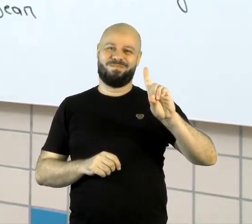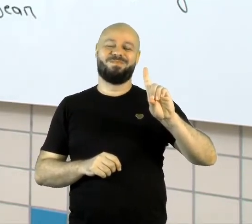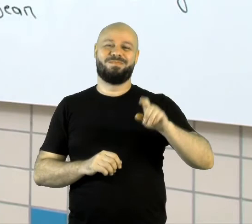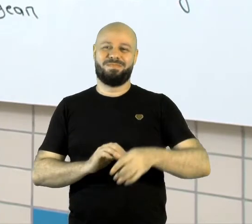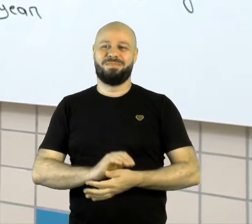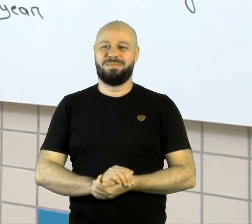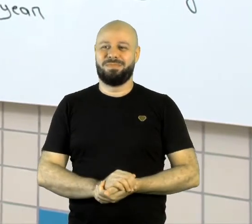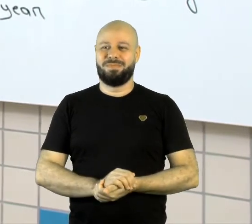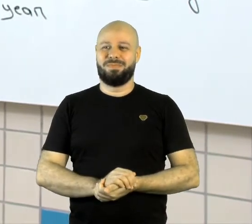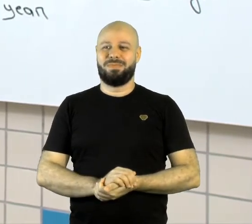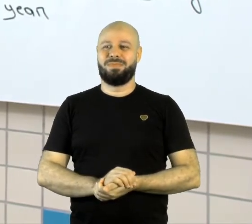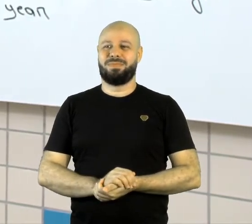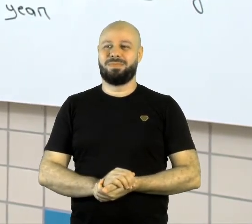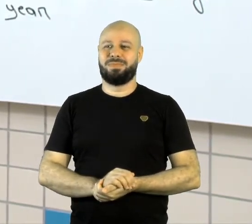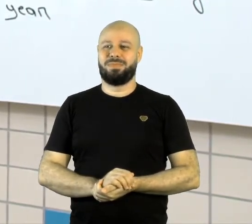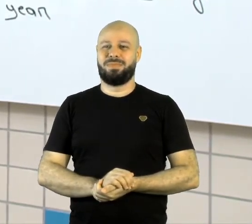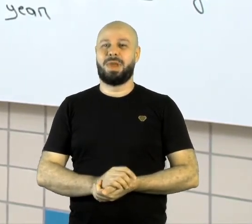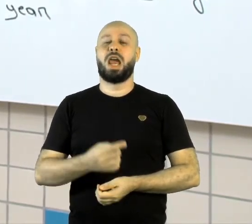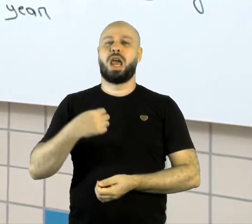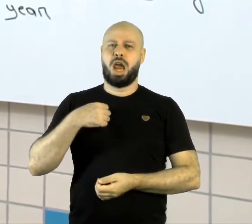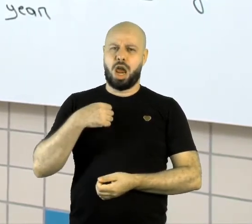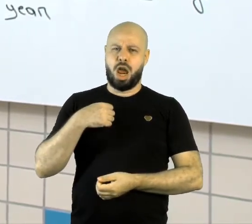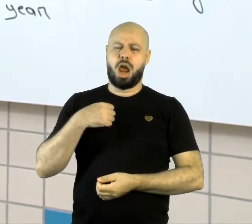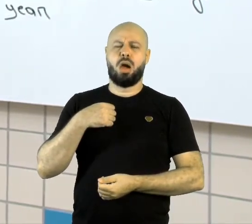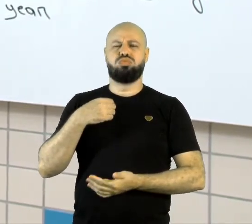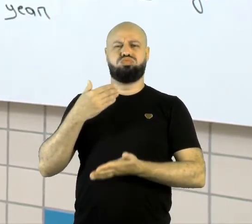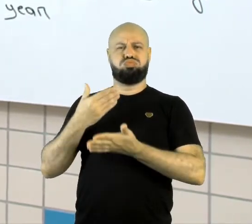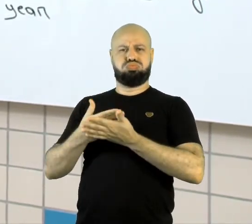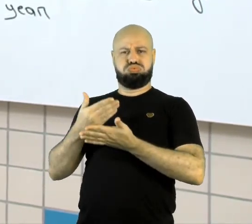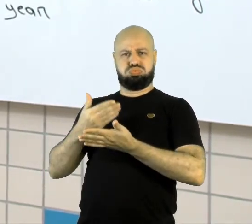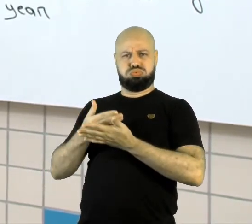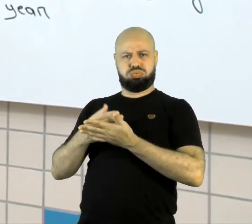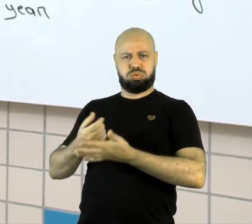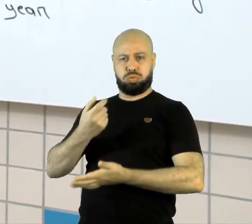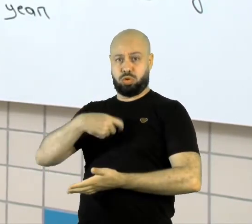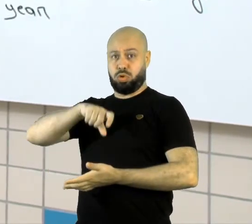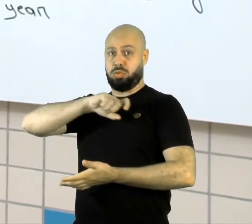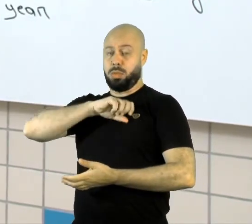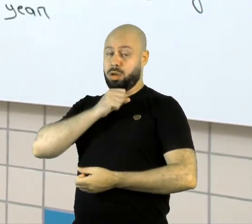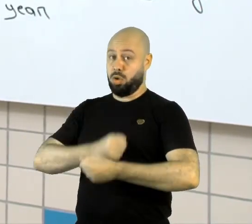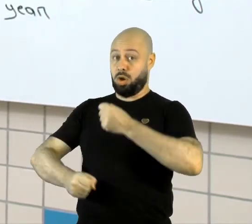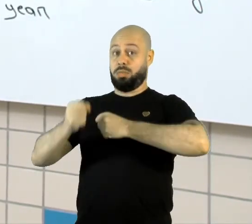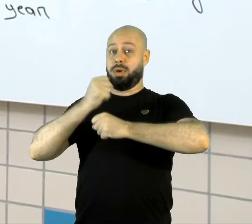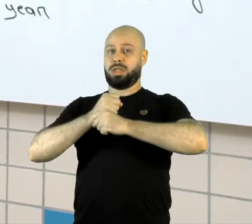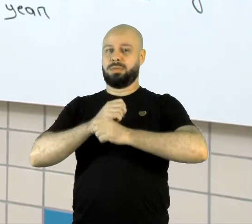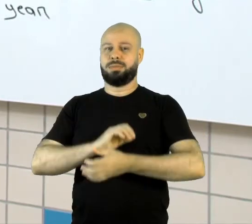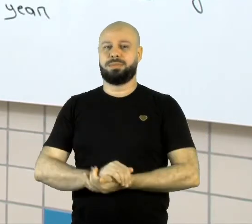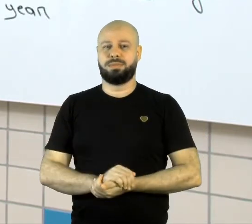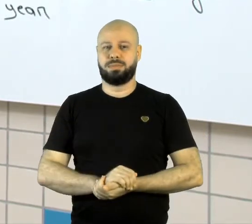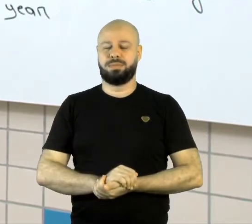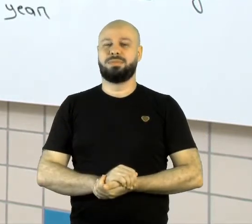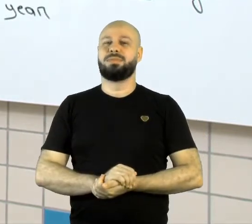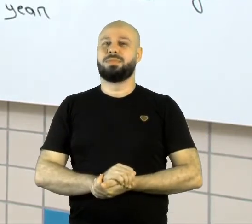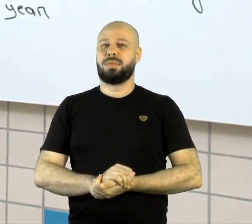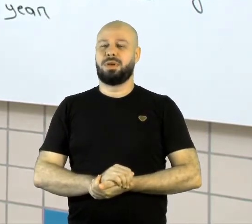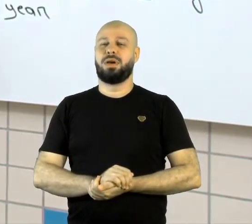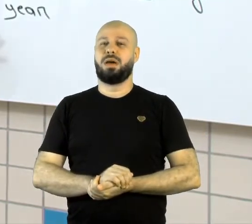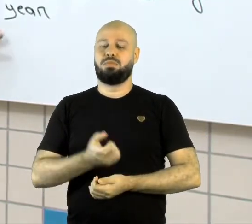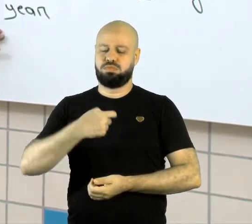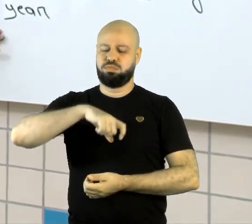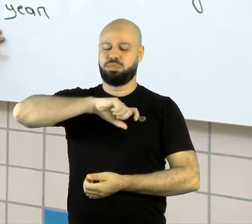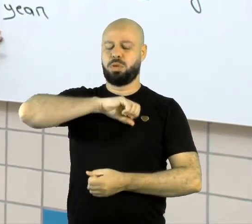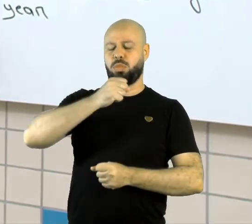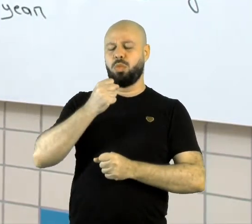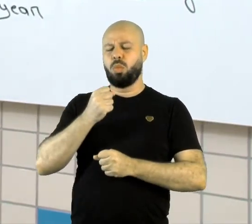studied Spanish last year, ok? Então, agora sim, eu falei, eu estudei espanhol no